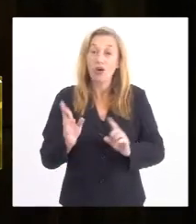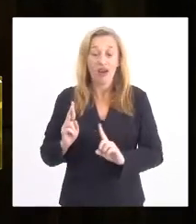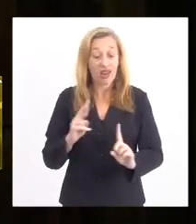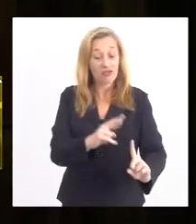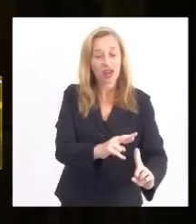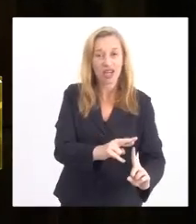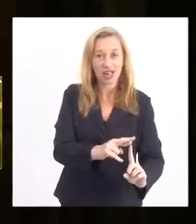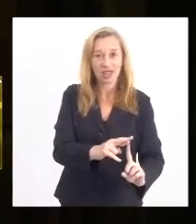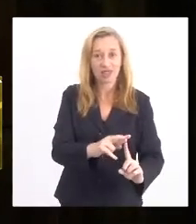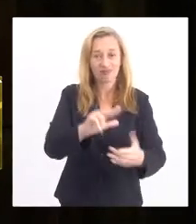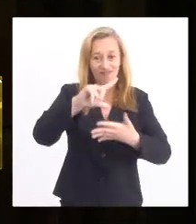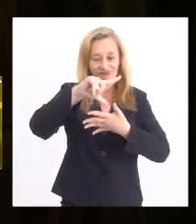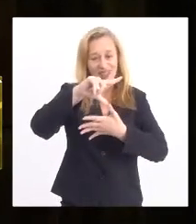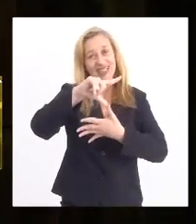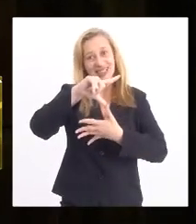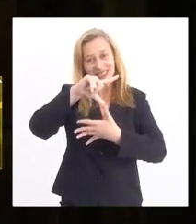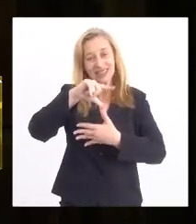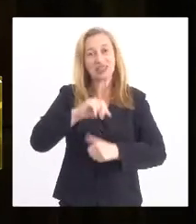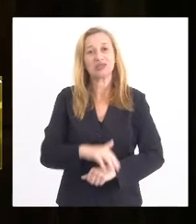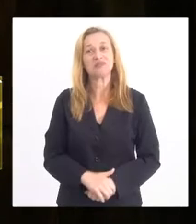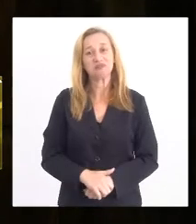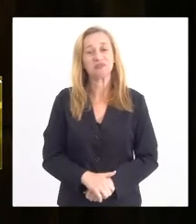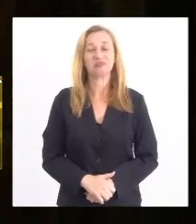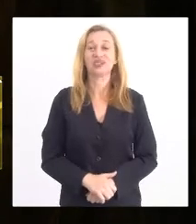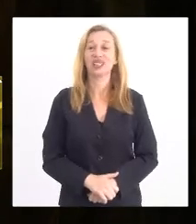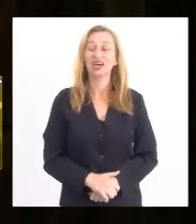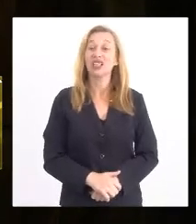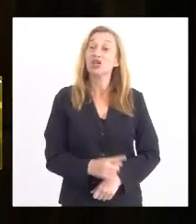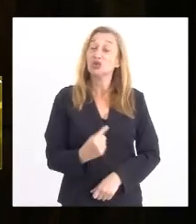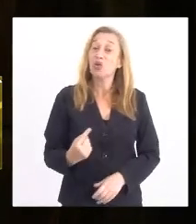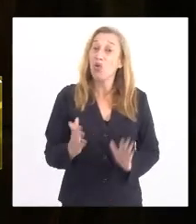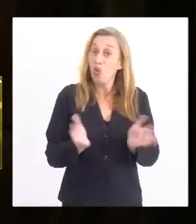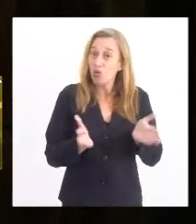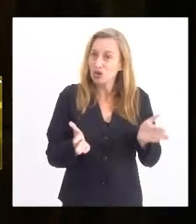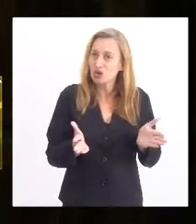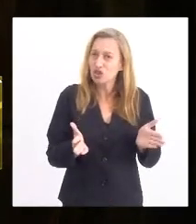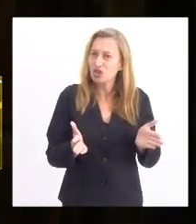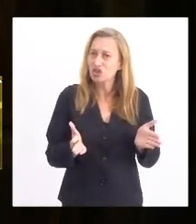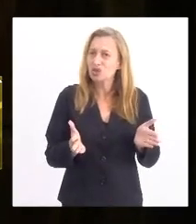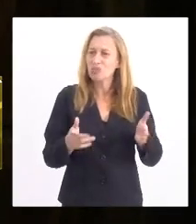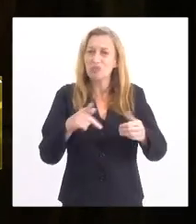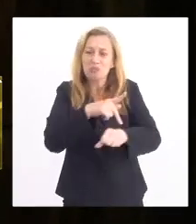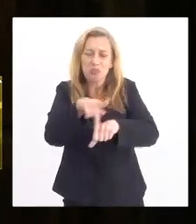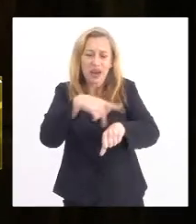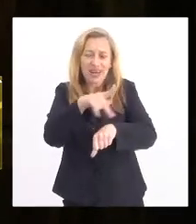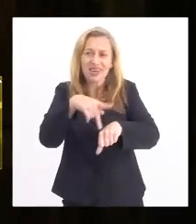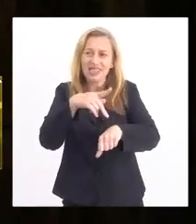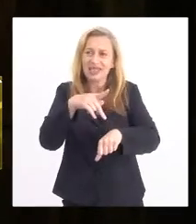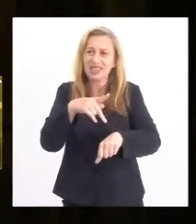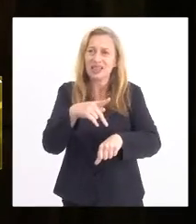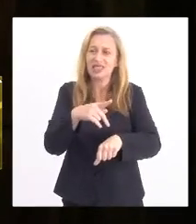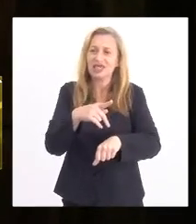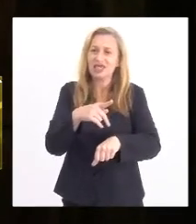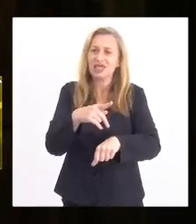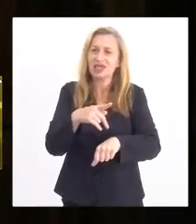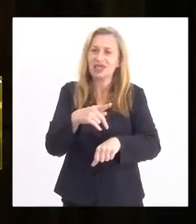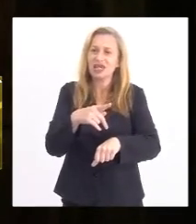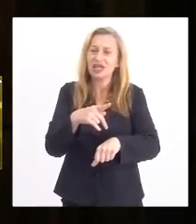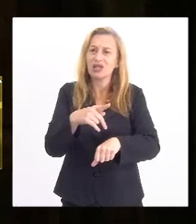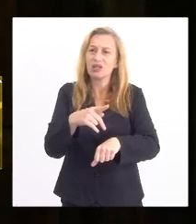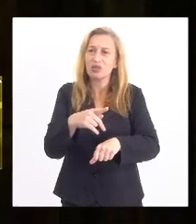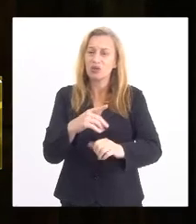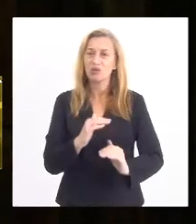referência na América Latina e nós hoje somos o país que tem a maior recuperação